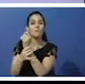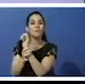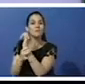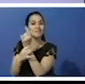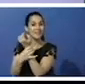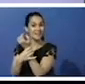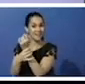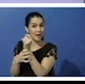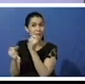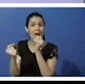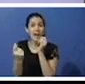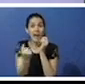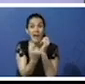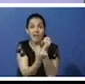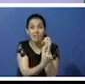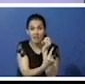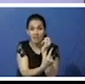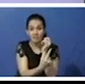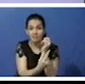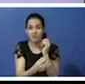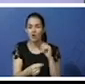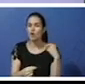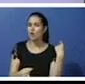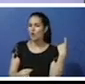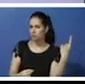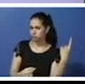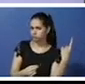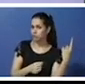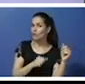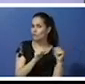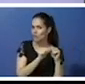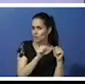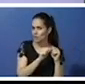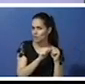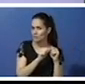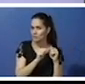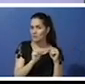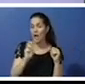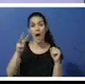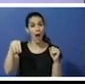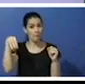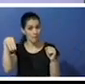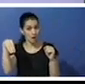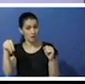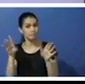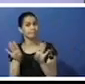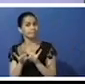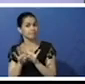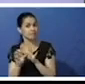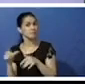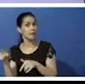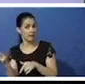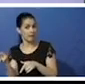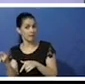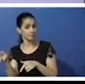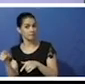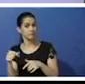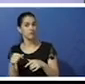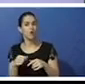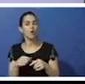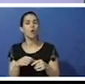cada uma. Então, a Verônica fez uma pulseira para ela e a Marta fez uma pulseira para ela, tá?